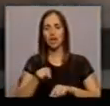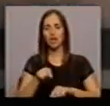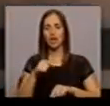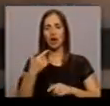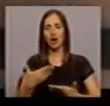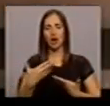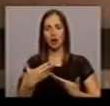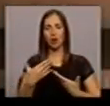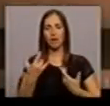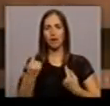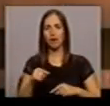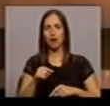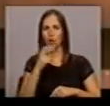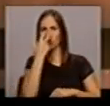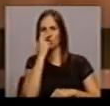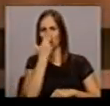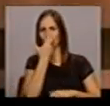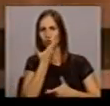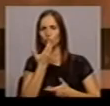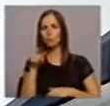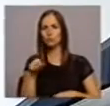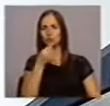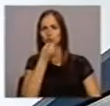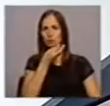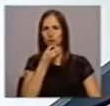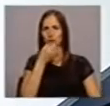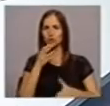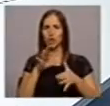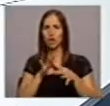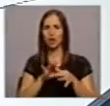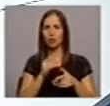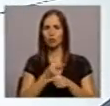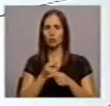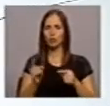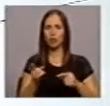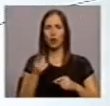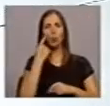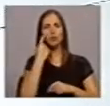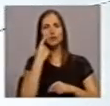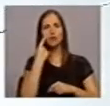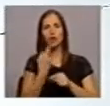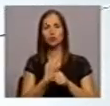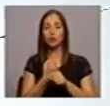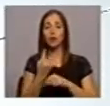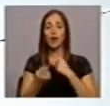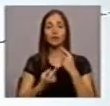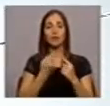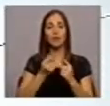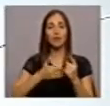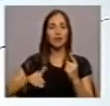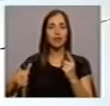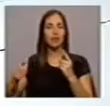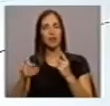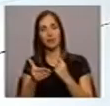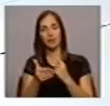forma curiosa para fazer explicações através de meteoritos, porque para conhecer as coisas tem que ser às vezes de forma indireta, não é? E o termo que